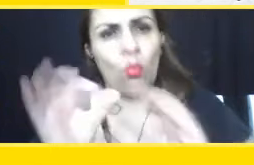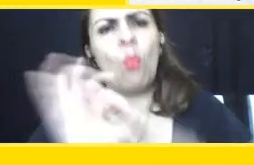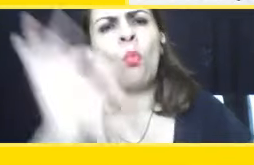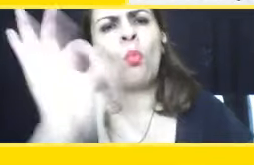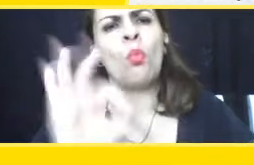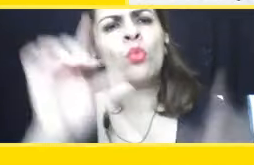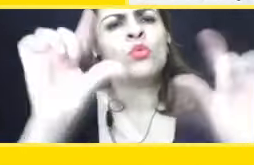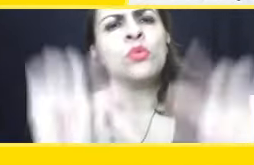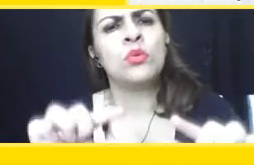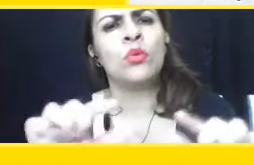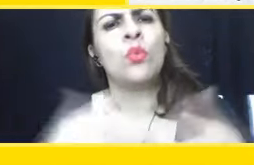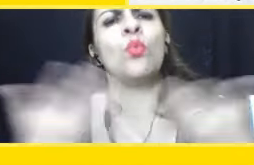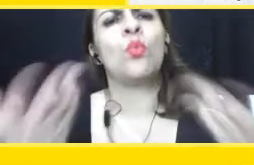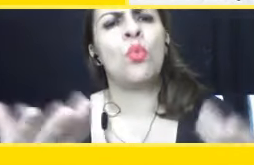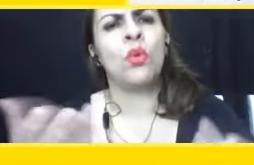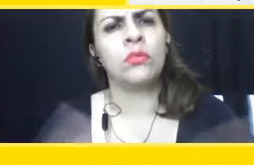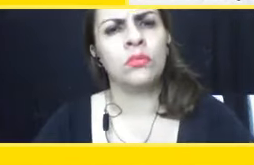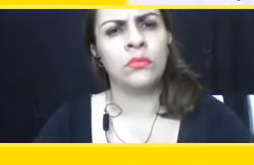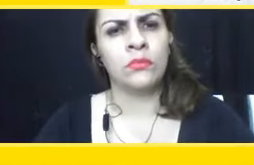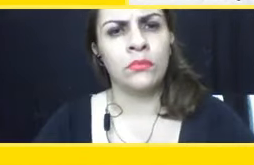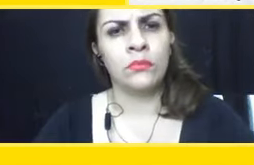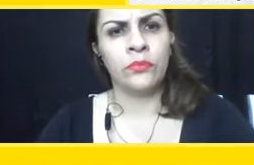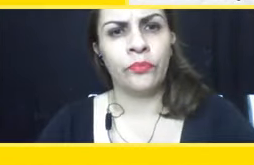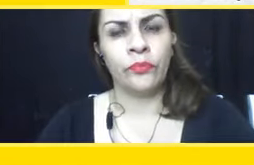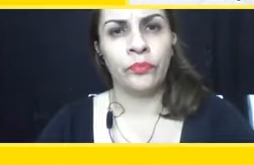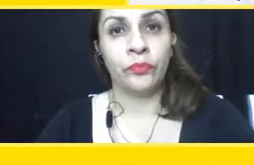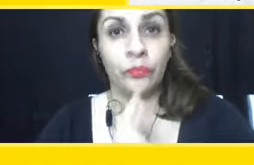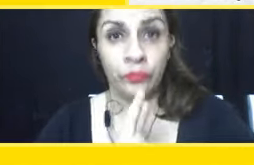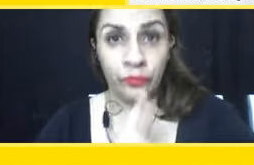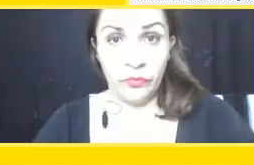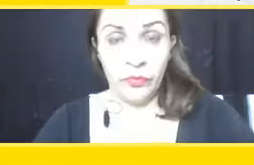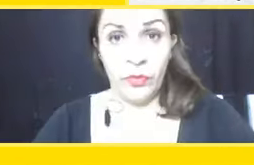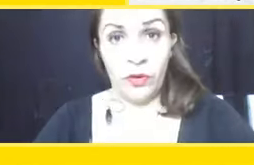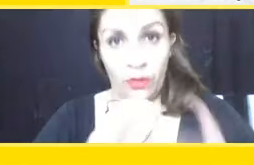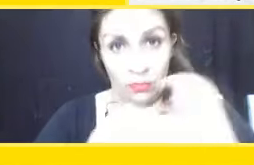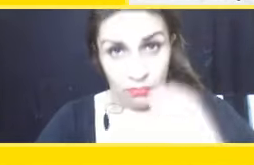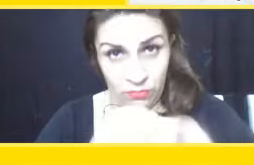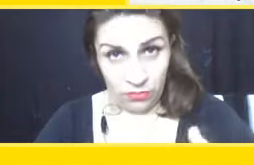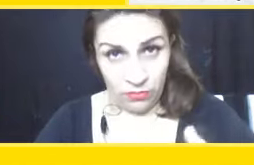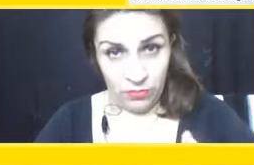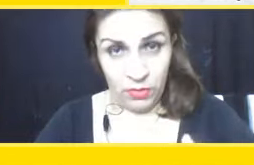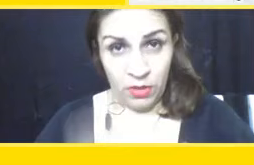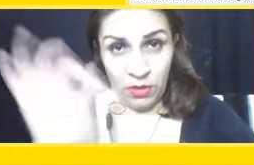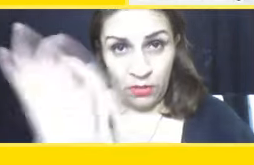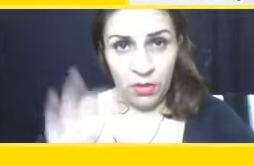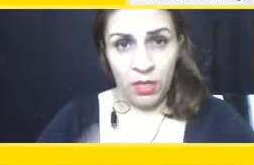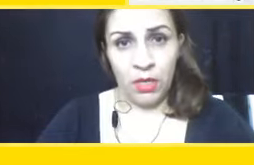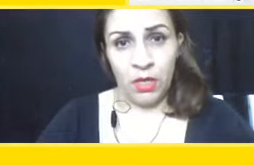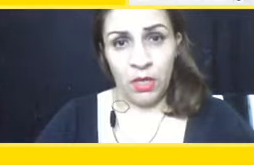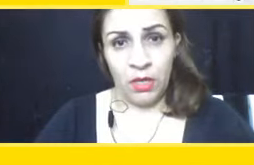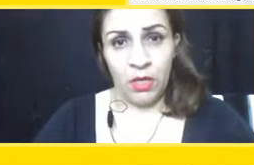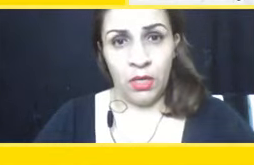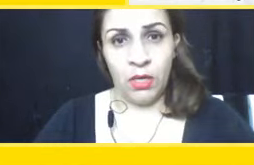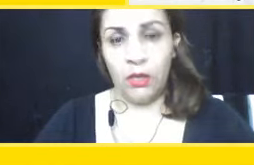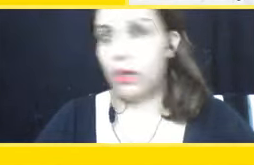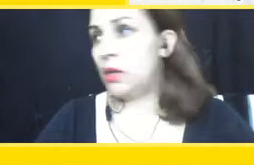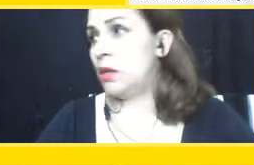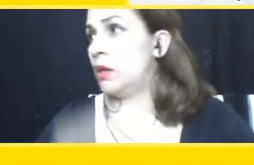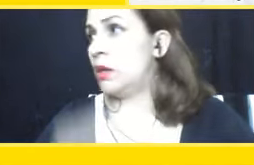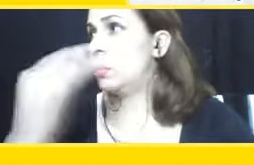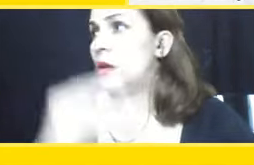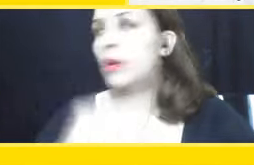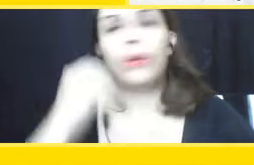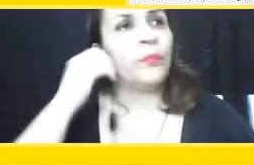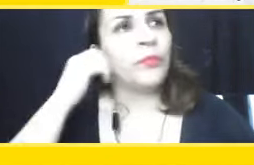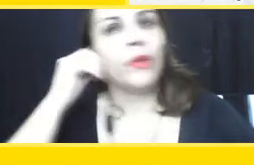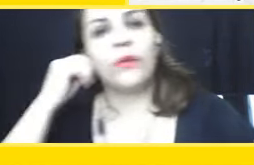Diminui esse déficit em quanto? Chega a Essa 50%? reforma, ela. Só para você ter uma ideia, ela é escalonada.